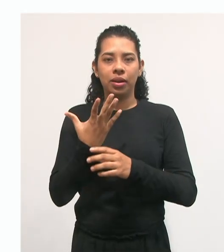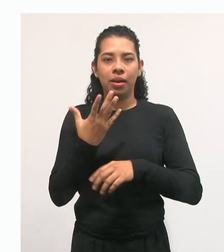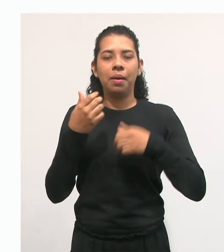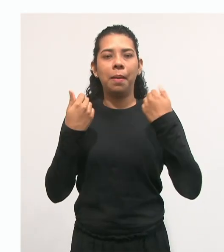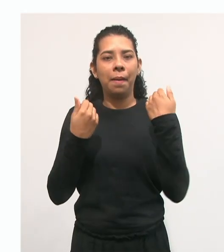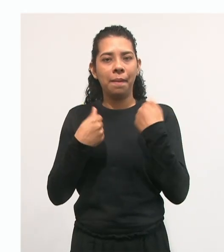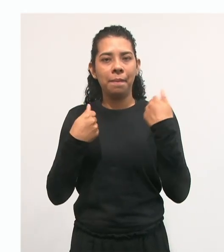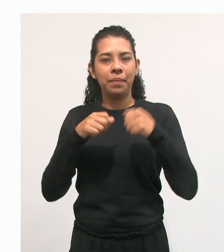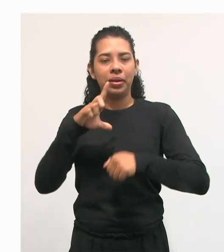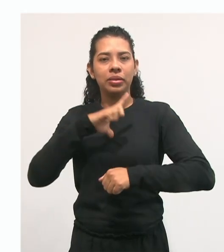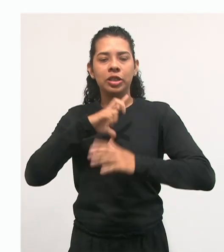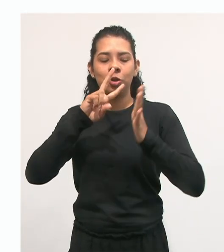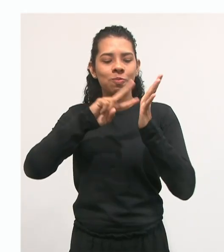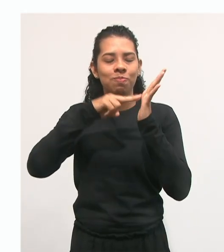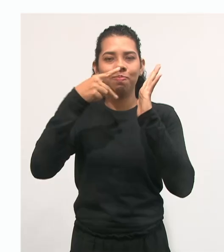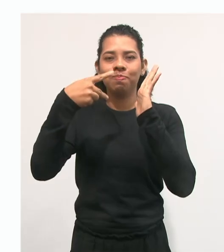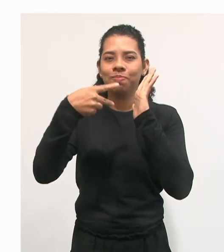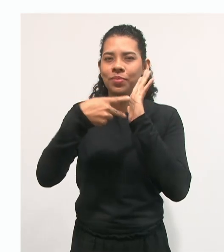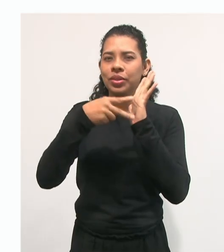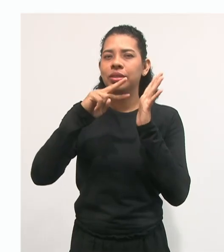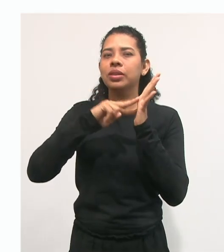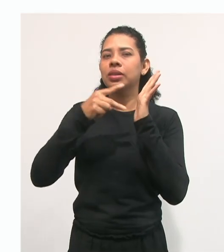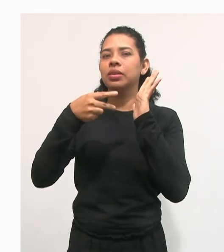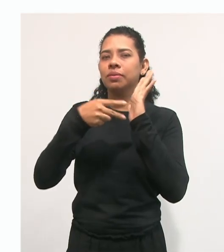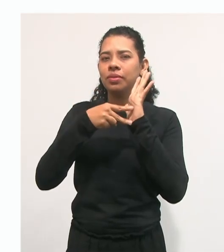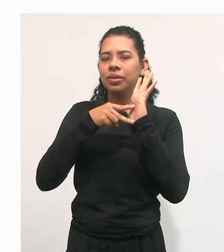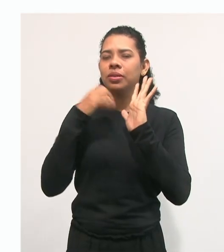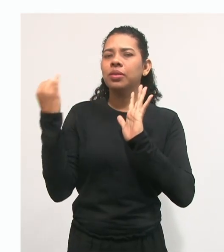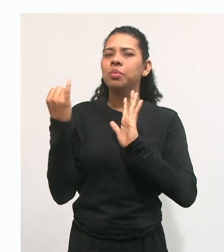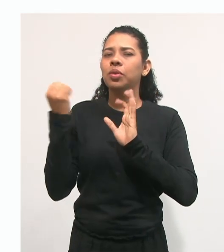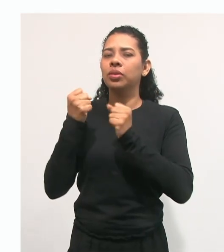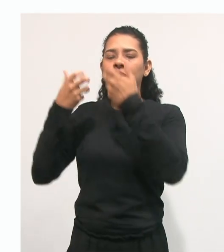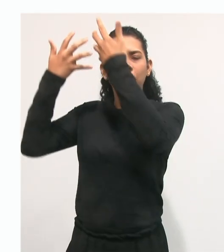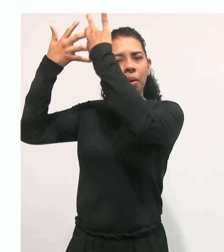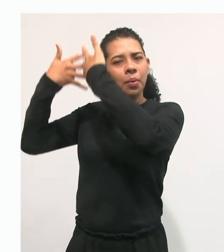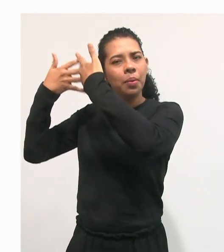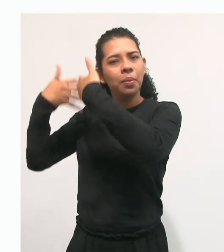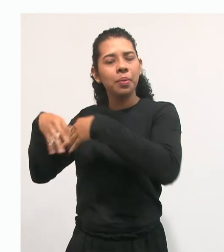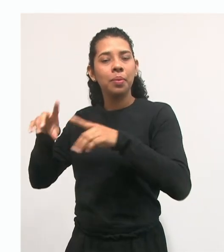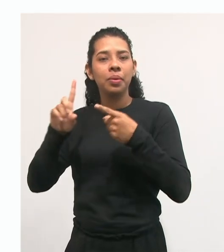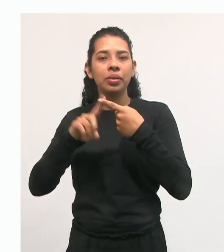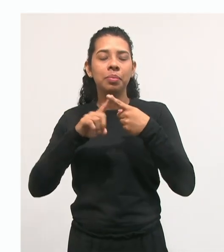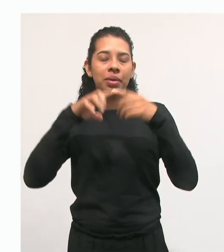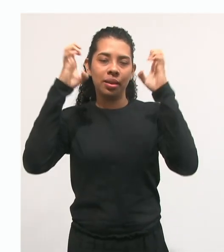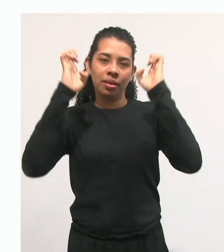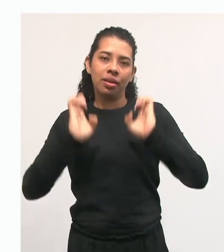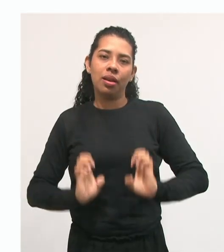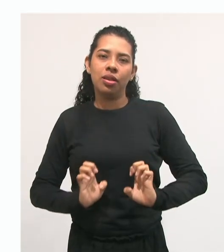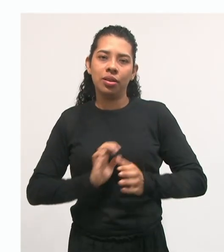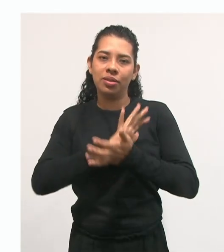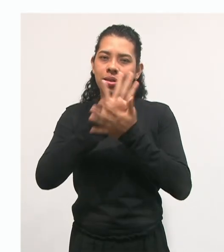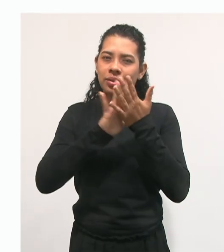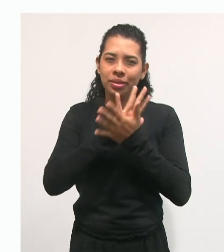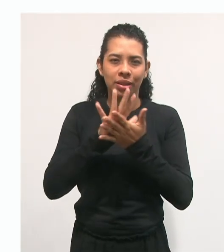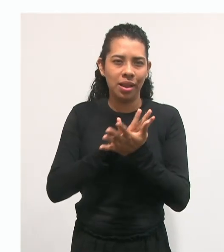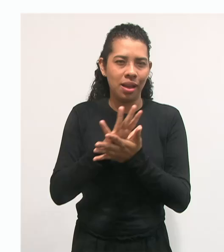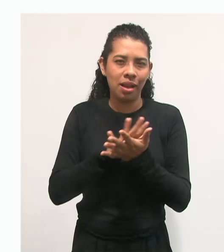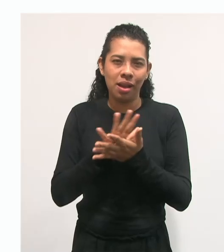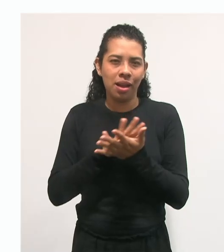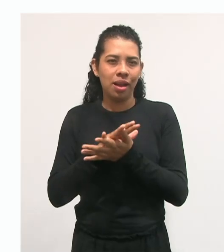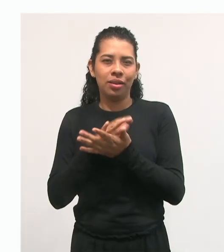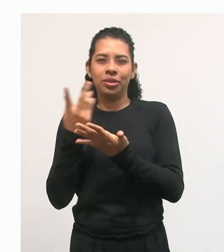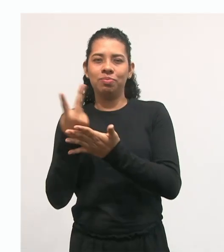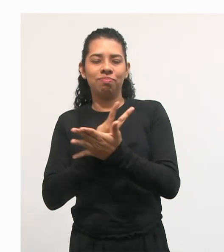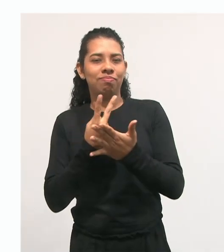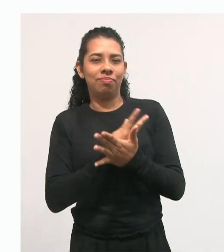ser significativa, reflexiva e ética também, né, sem ferir os direitos humanos, sem ferir a